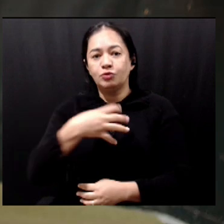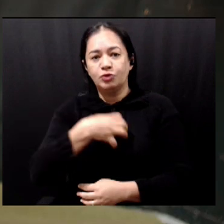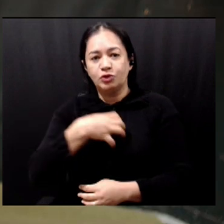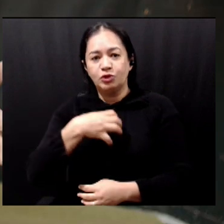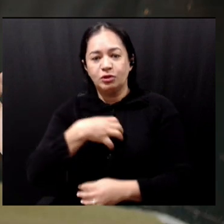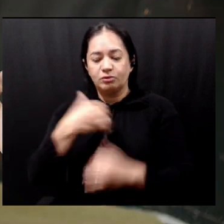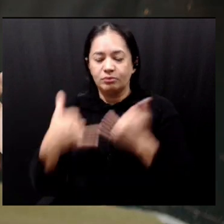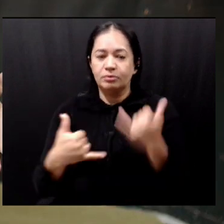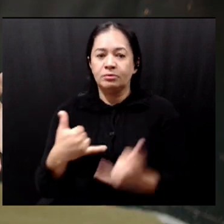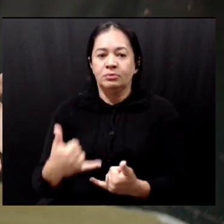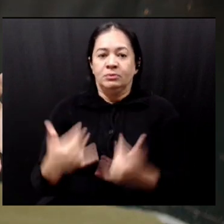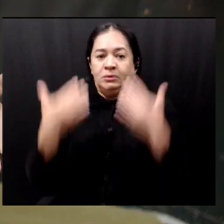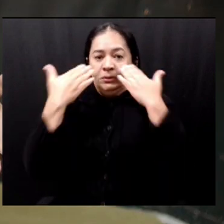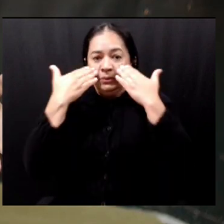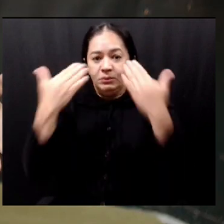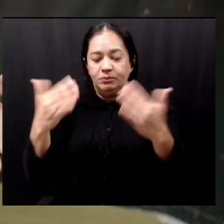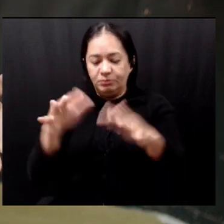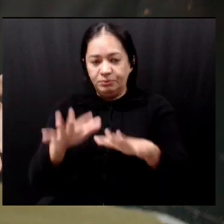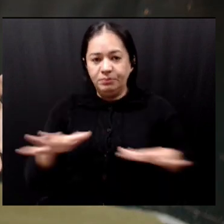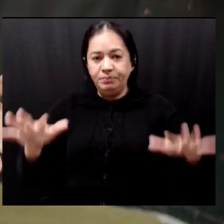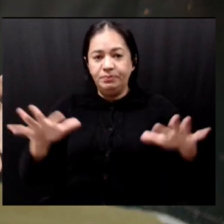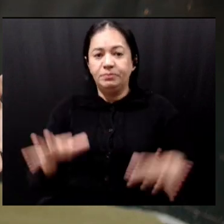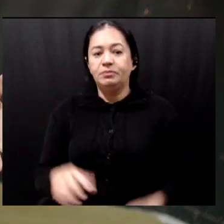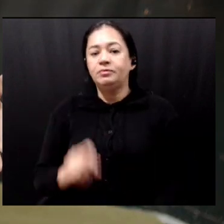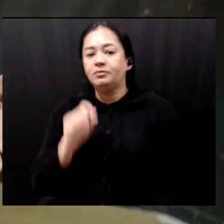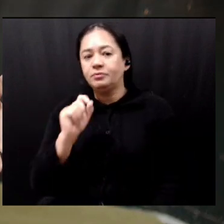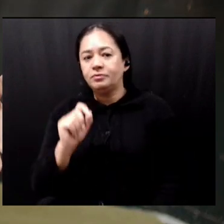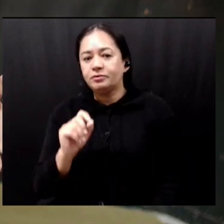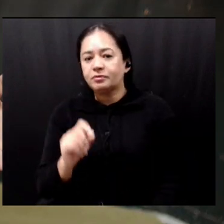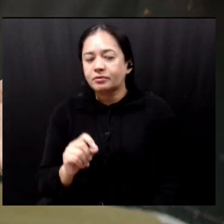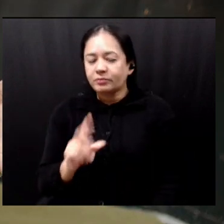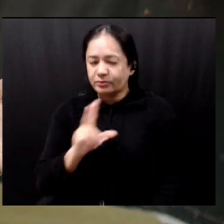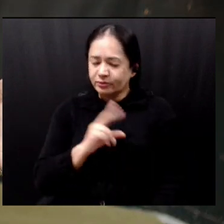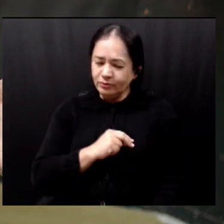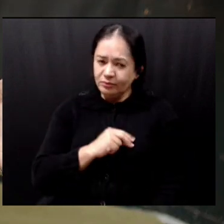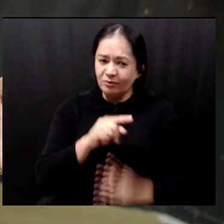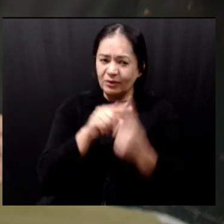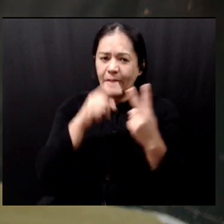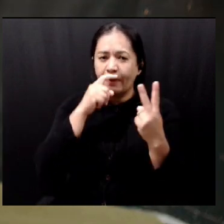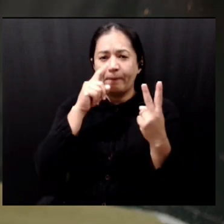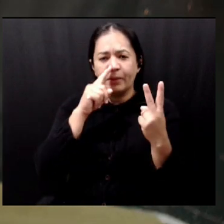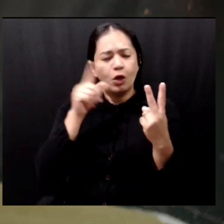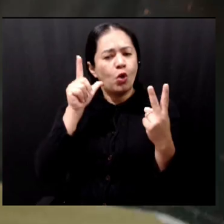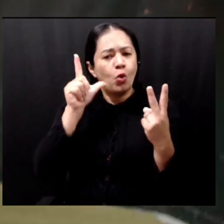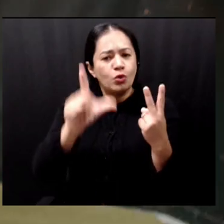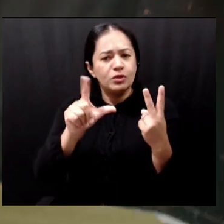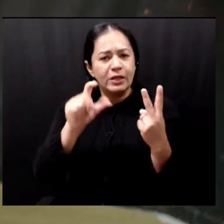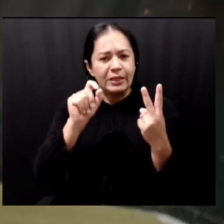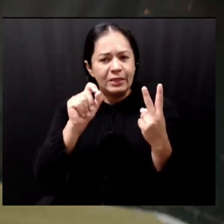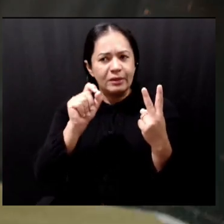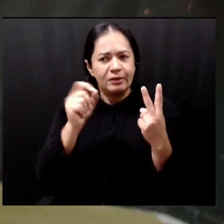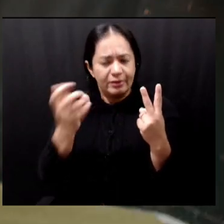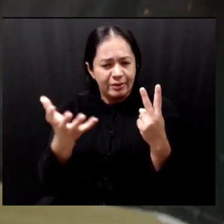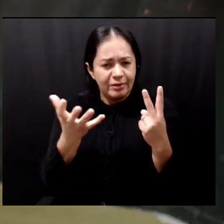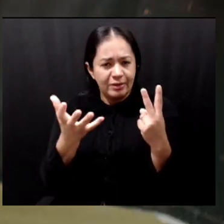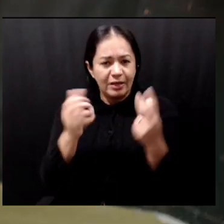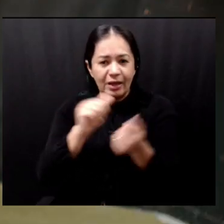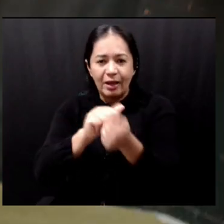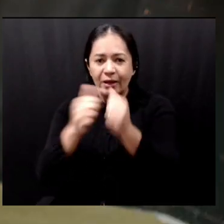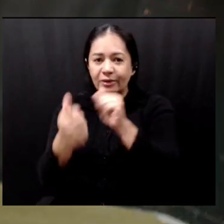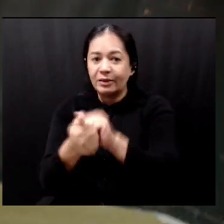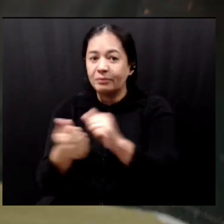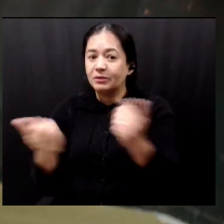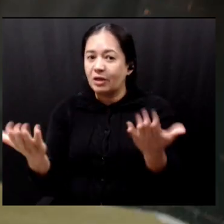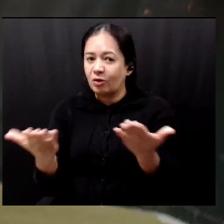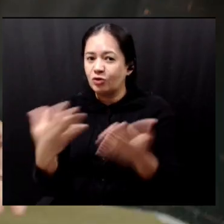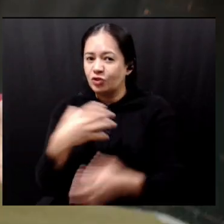desse cenário surge a pergunta: será que os pais conseguem e querem se adaptar ao jeito atual de brincar das